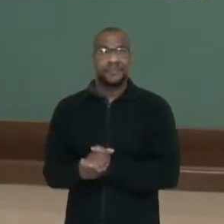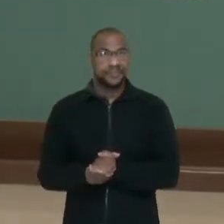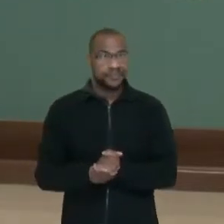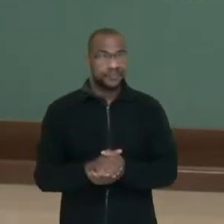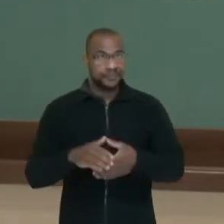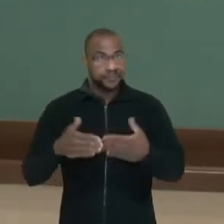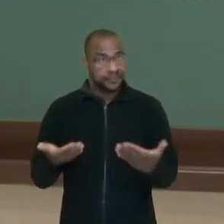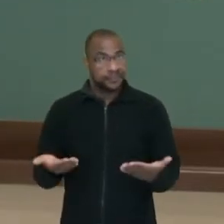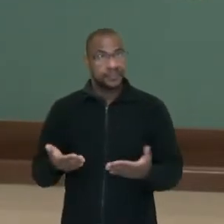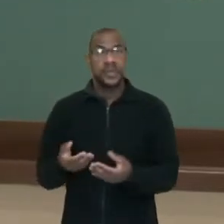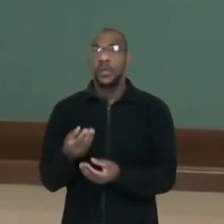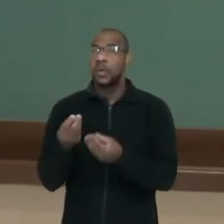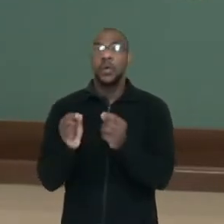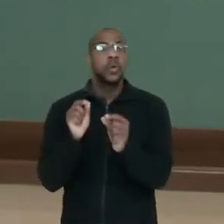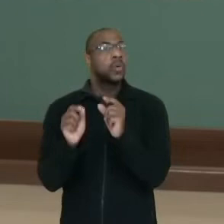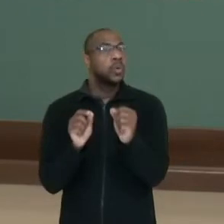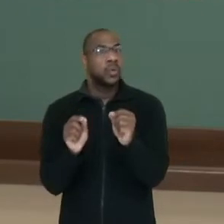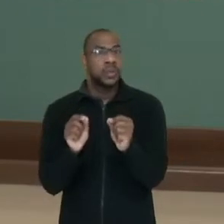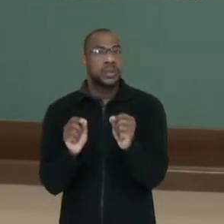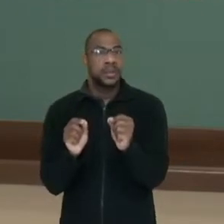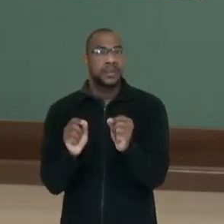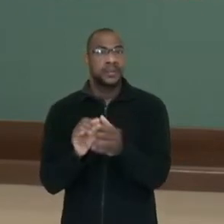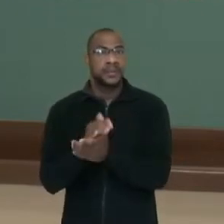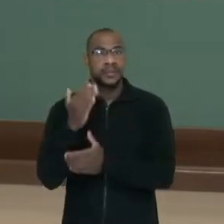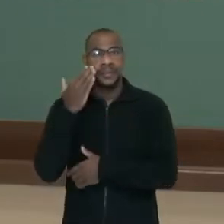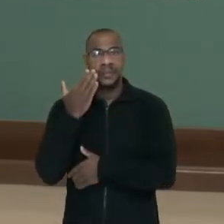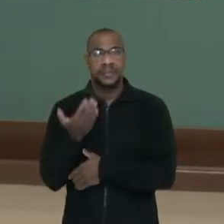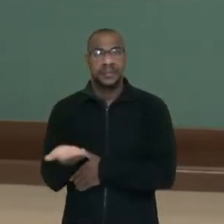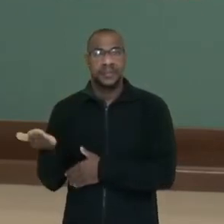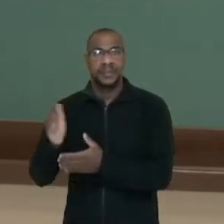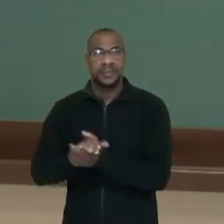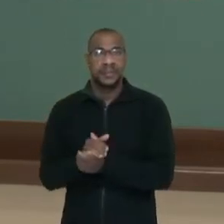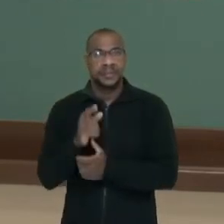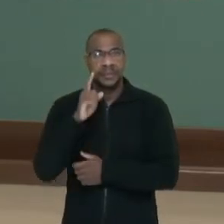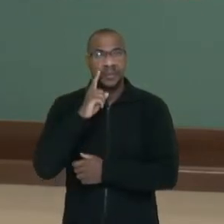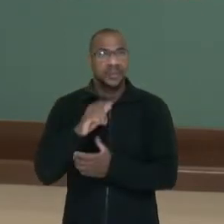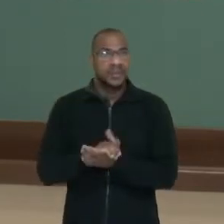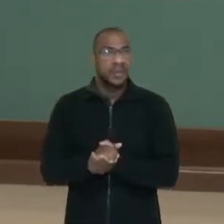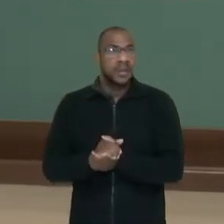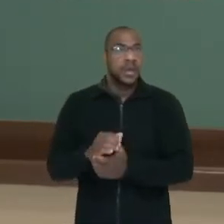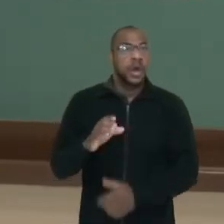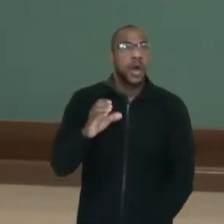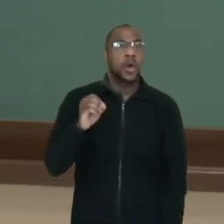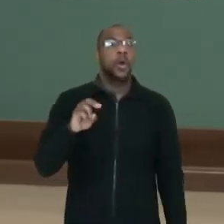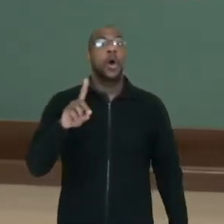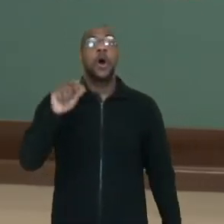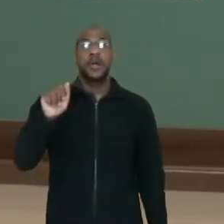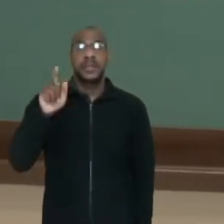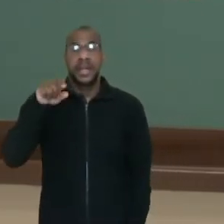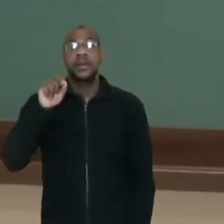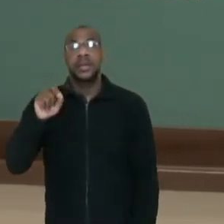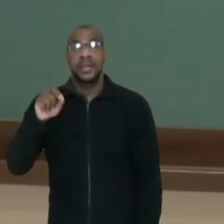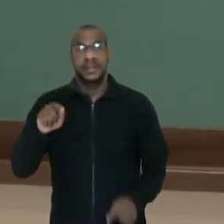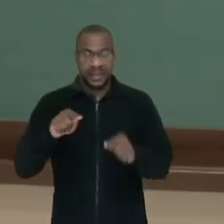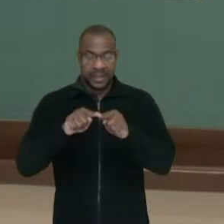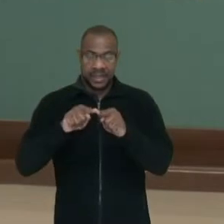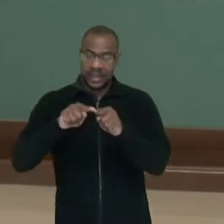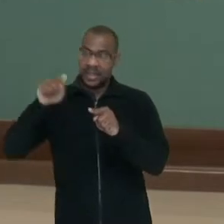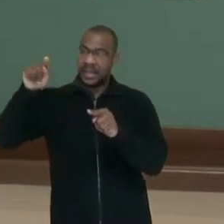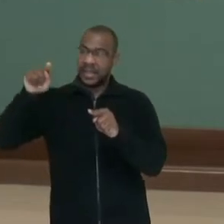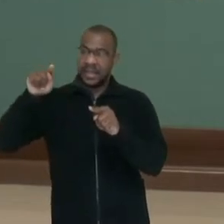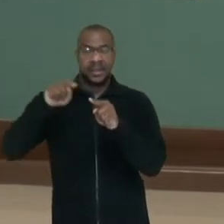bom? Mas o que é uma corda? Eu comentei em corda, né? A gente junta formando uma corda. Então, é todo segmento de reta